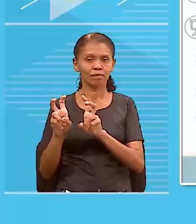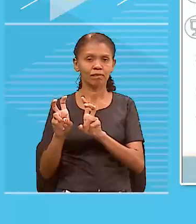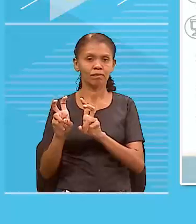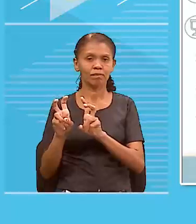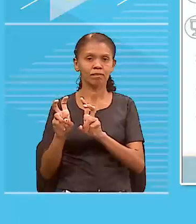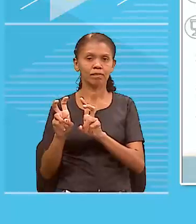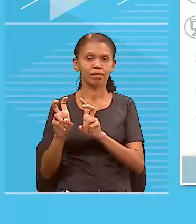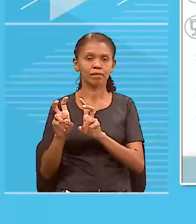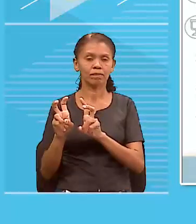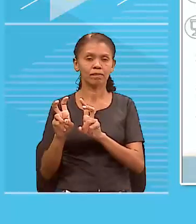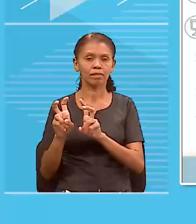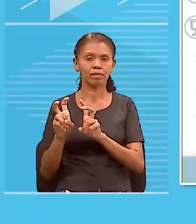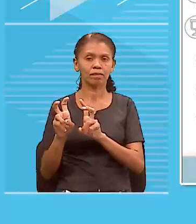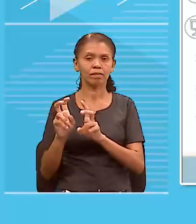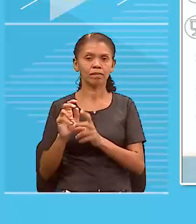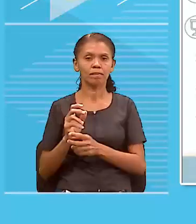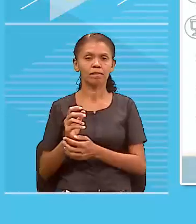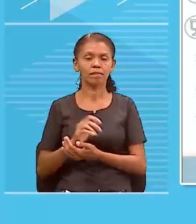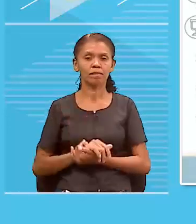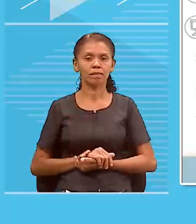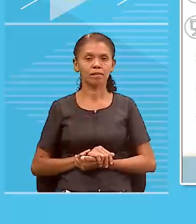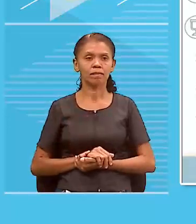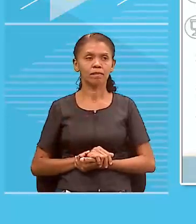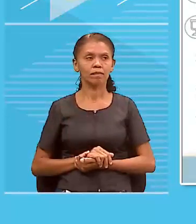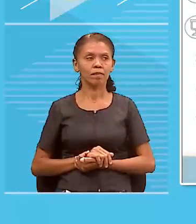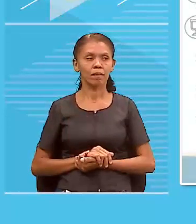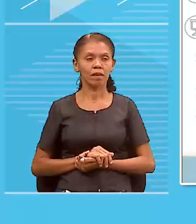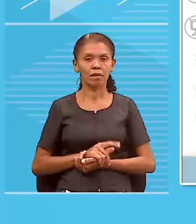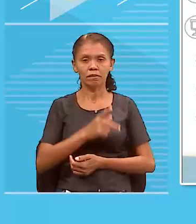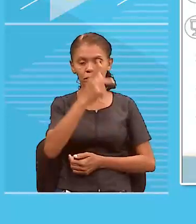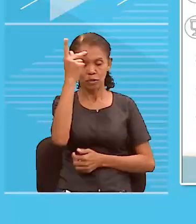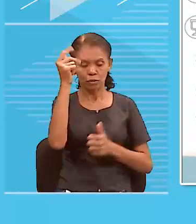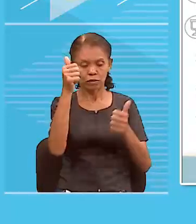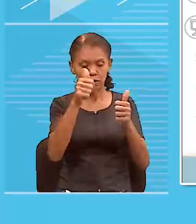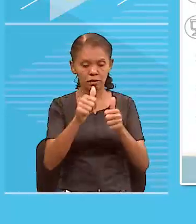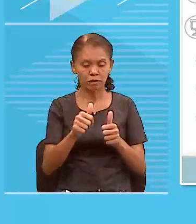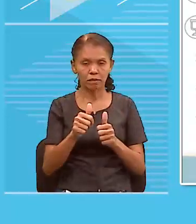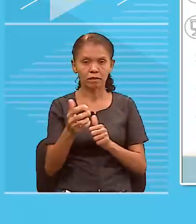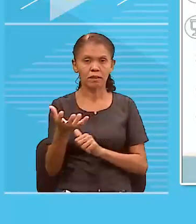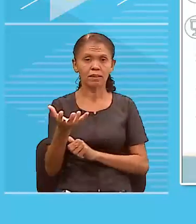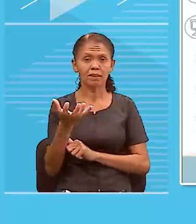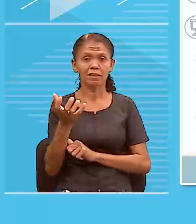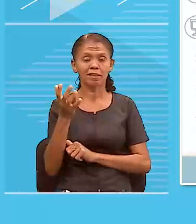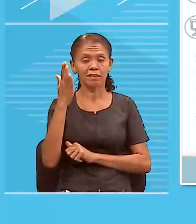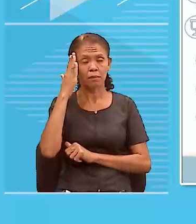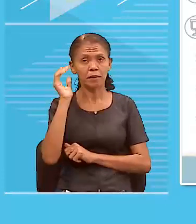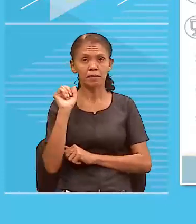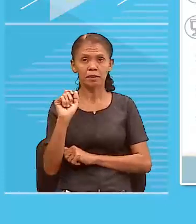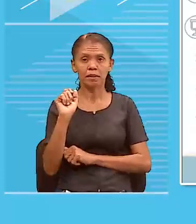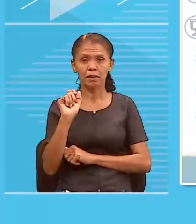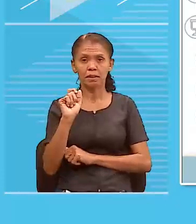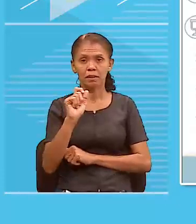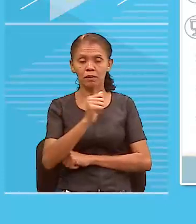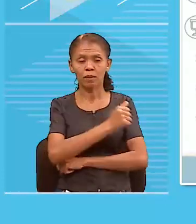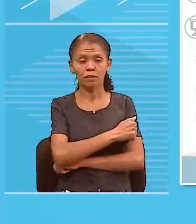daquela temática ele vai querer saber se nós temos competência